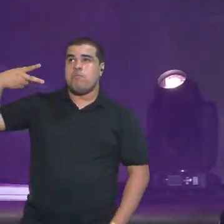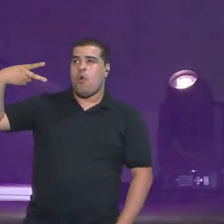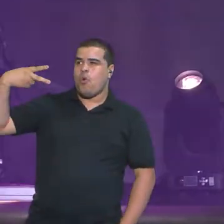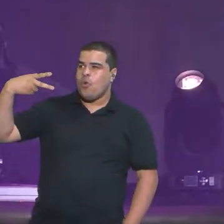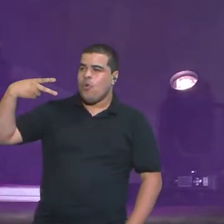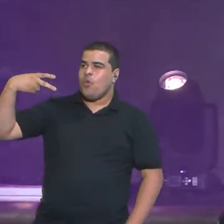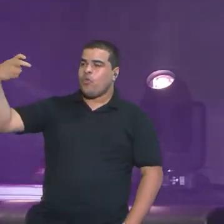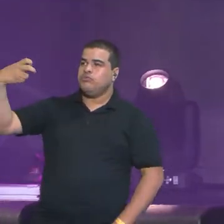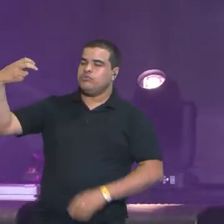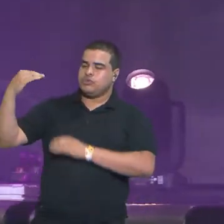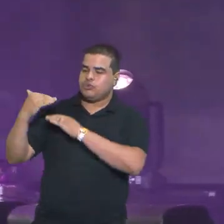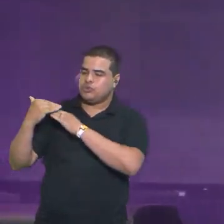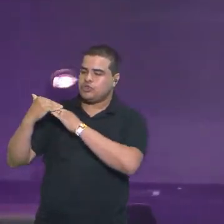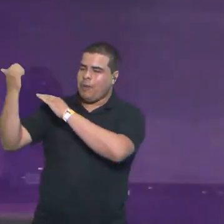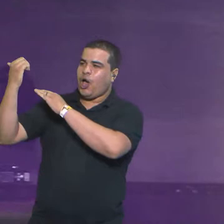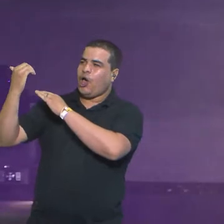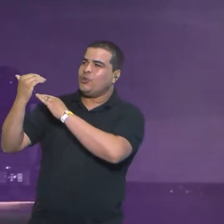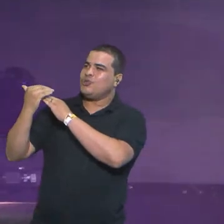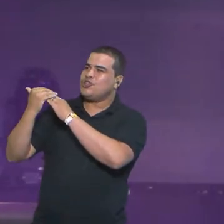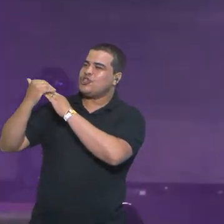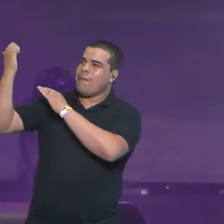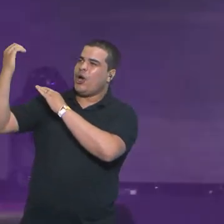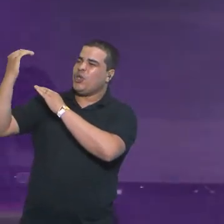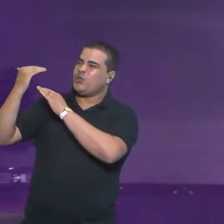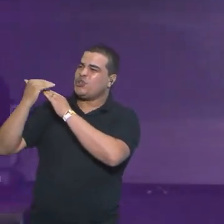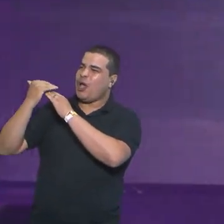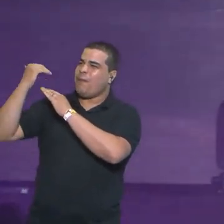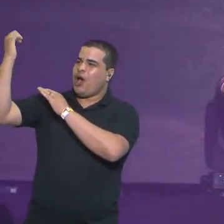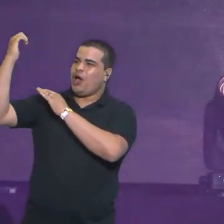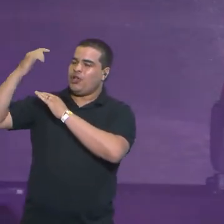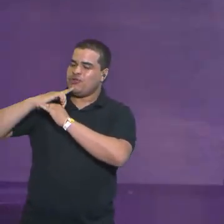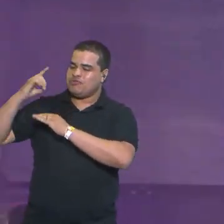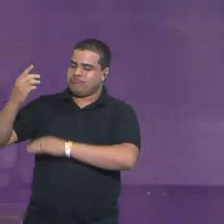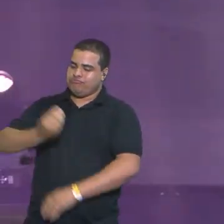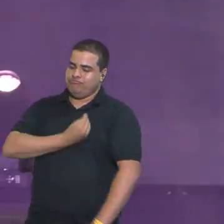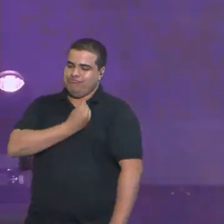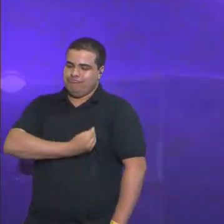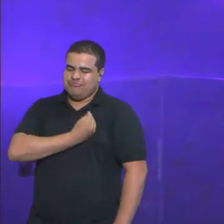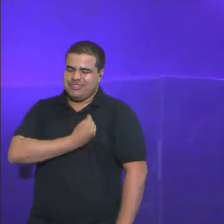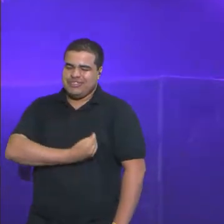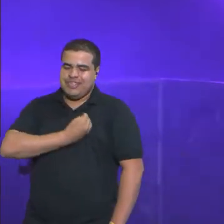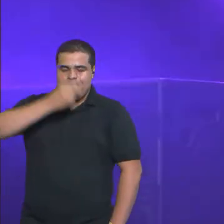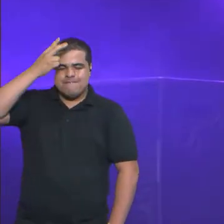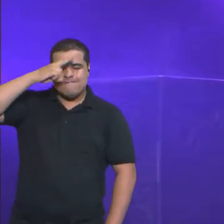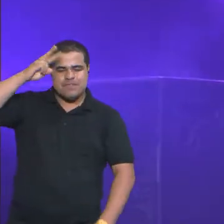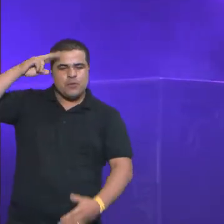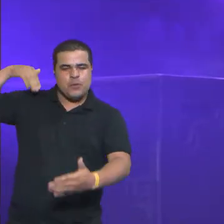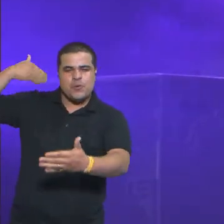a tua voz me chamando para viver